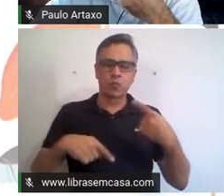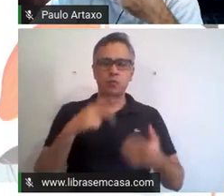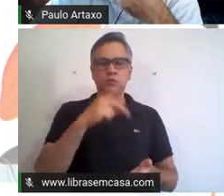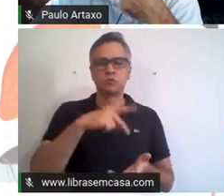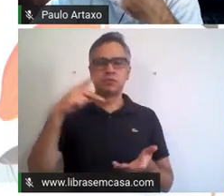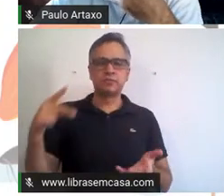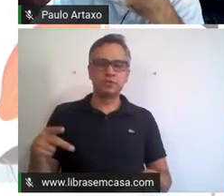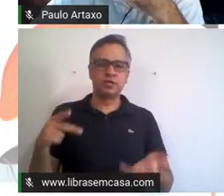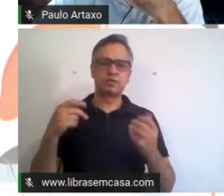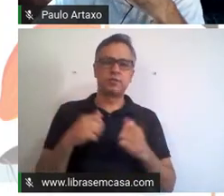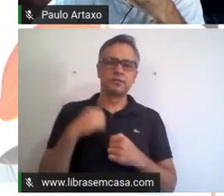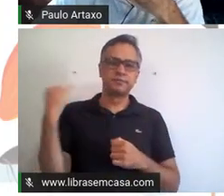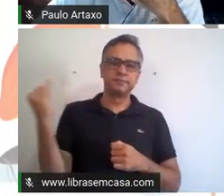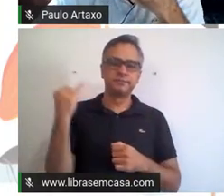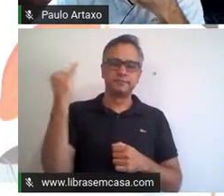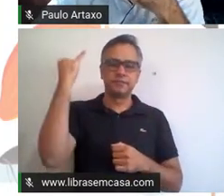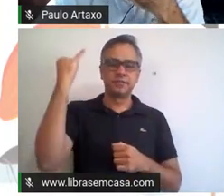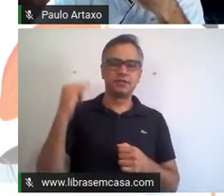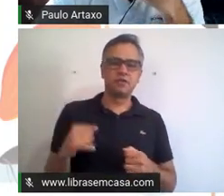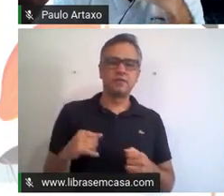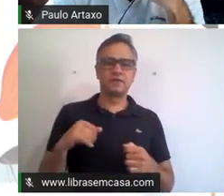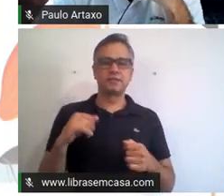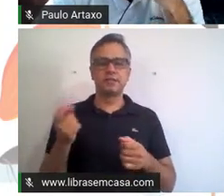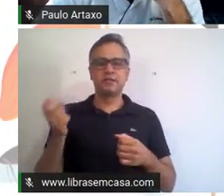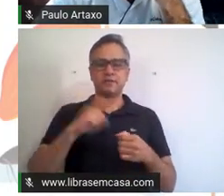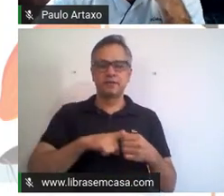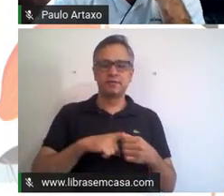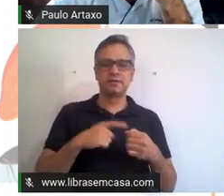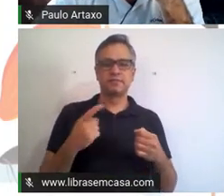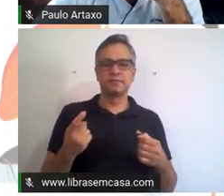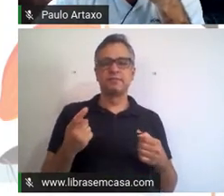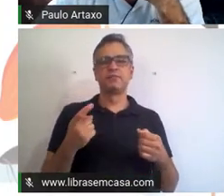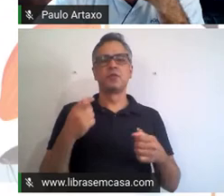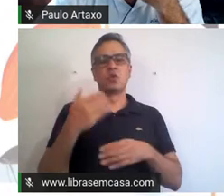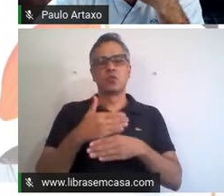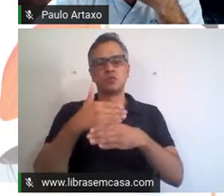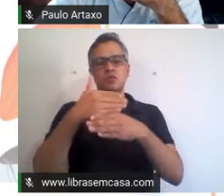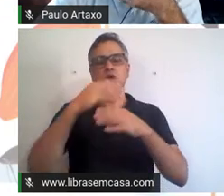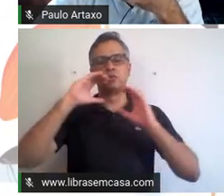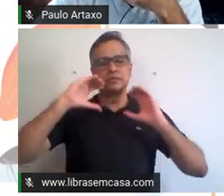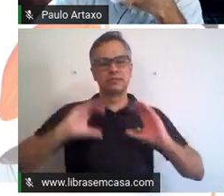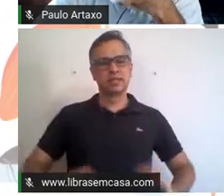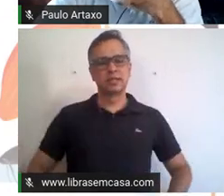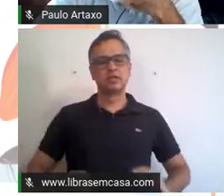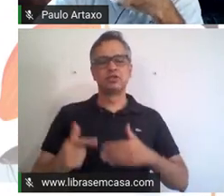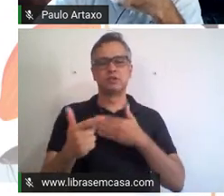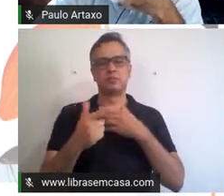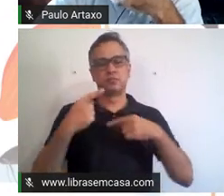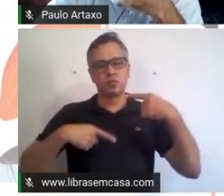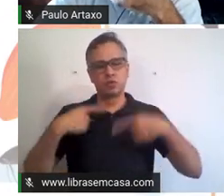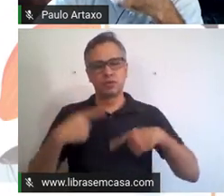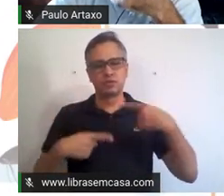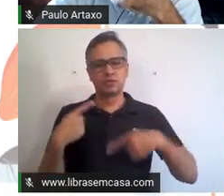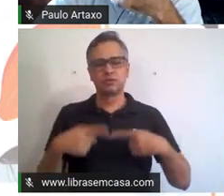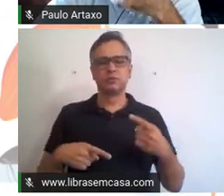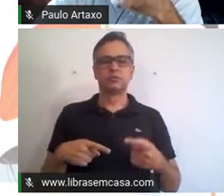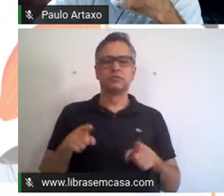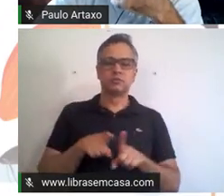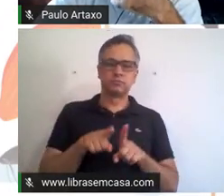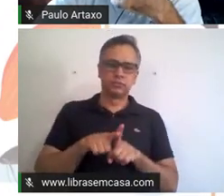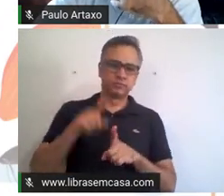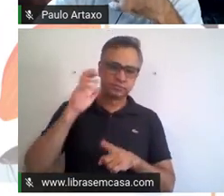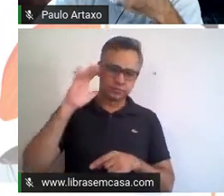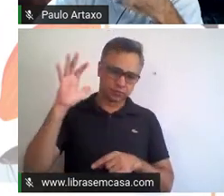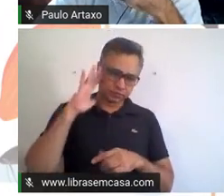a importância da gente pensar um sistema político e, como a Beta disse, a construção de uma cidadania política, né? A gente também pensa sobre nossos papéis